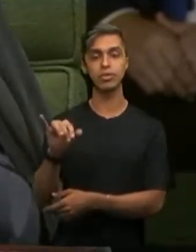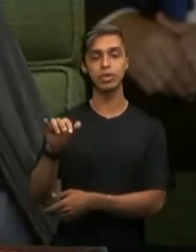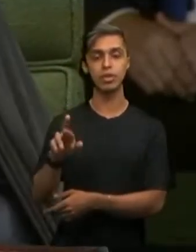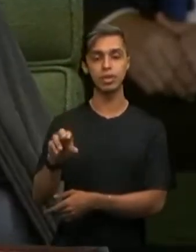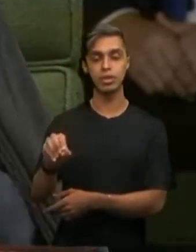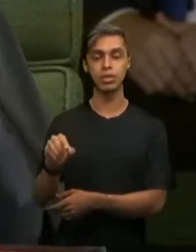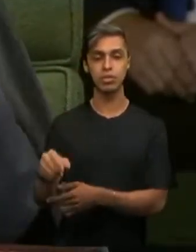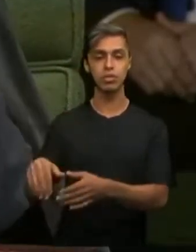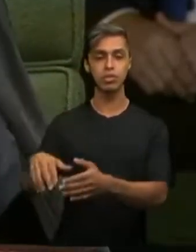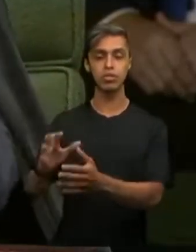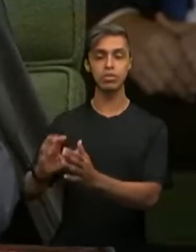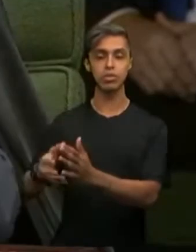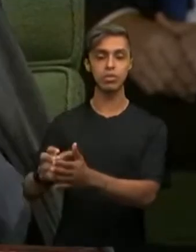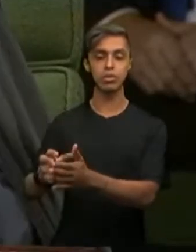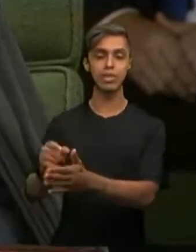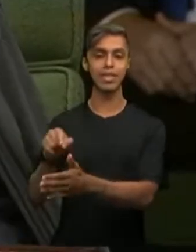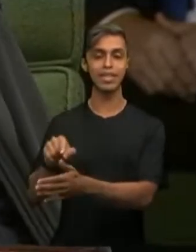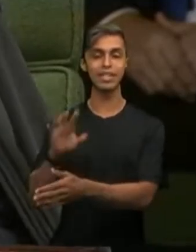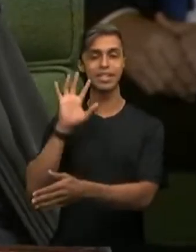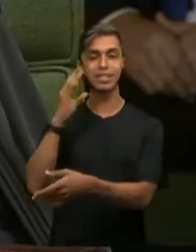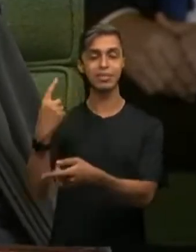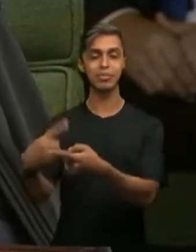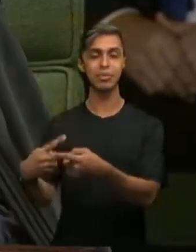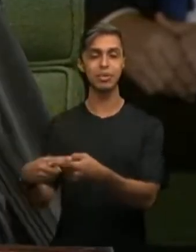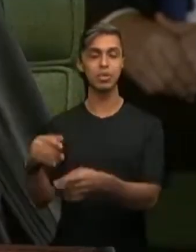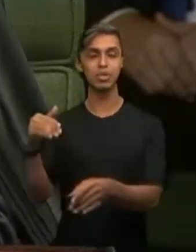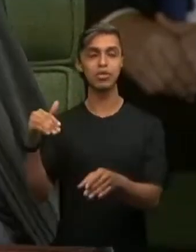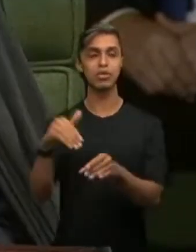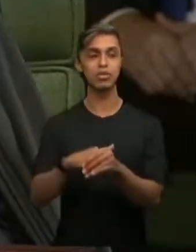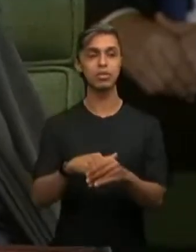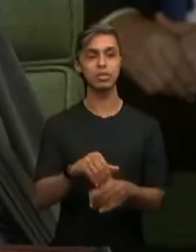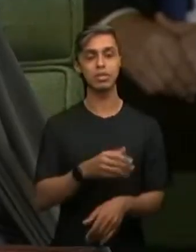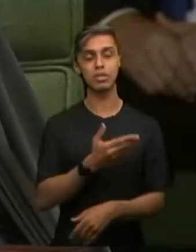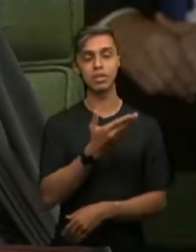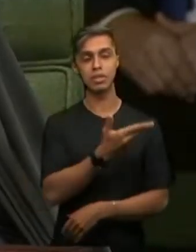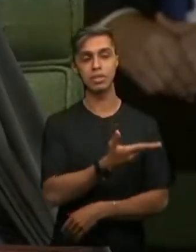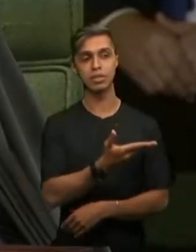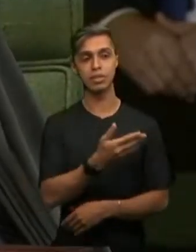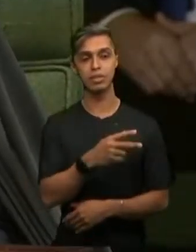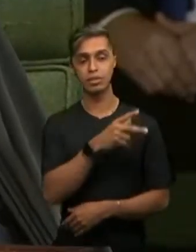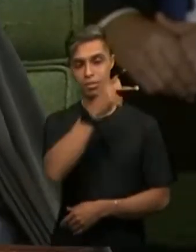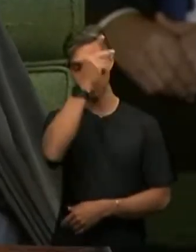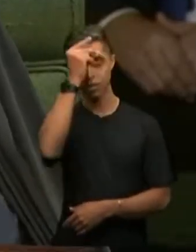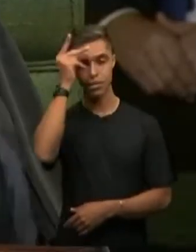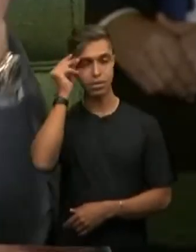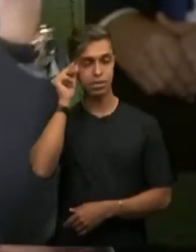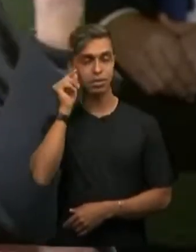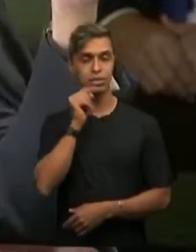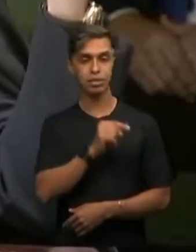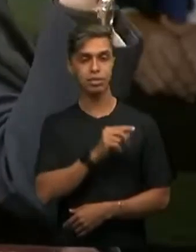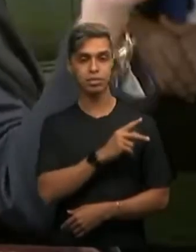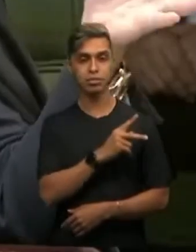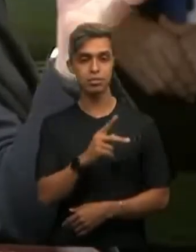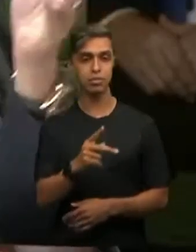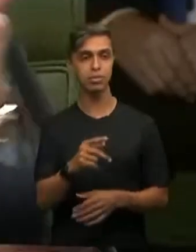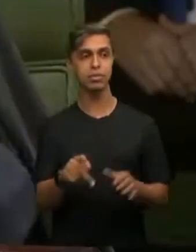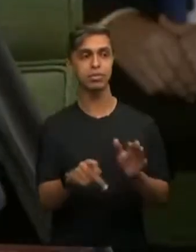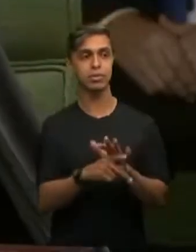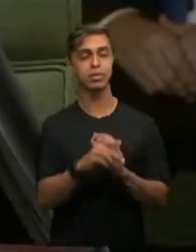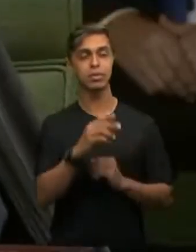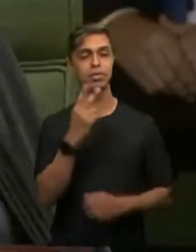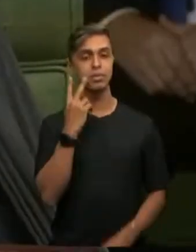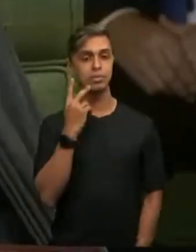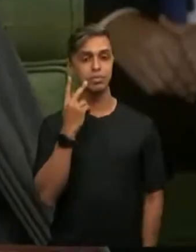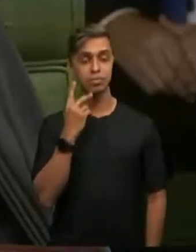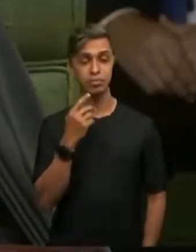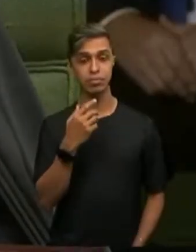decidiram porque votaram neste eh Prefeito que foi presidente do Ceará Portanto